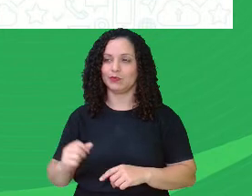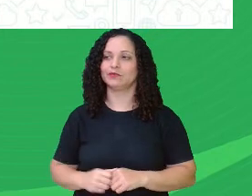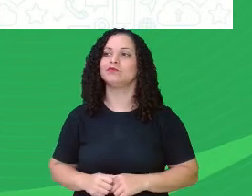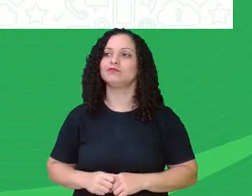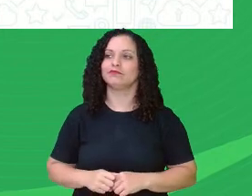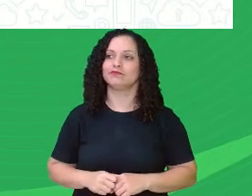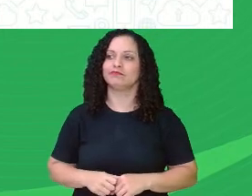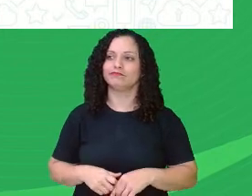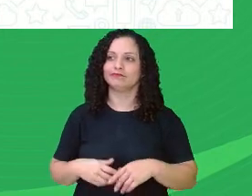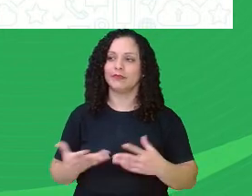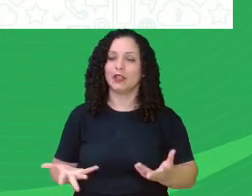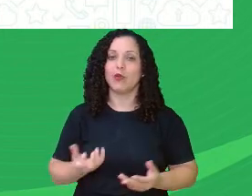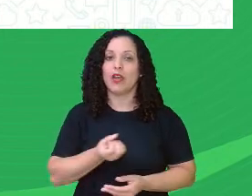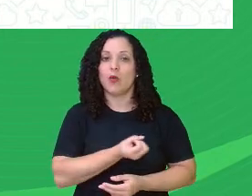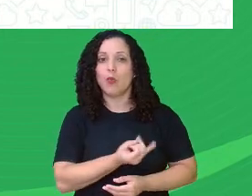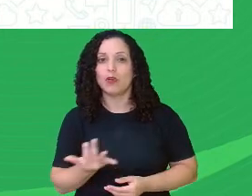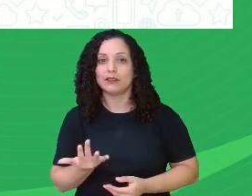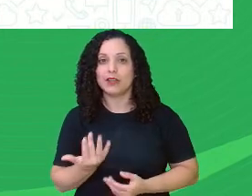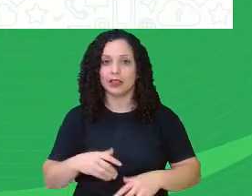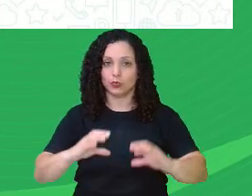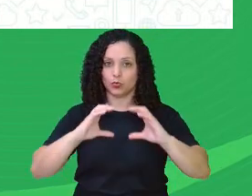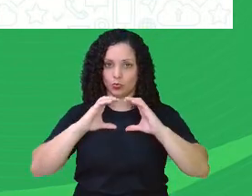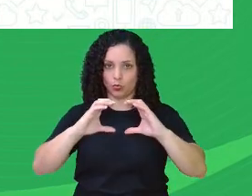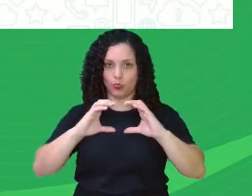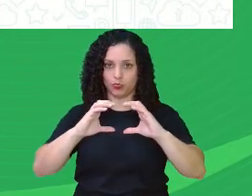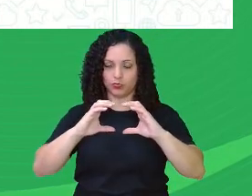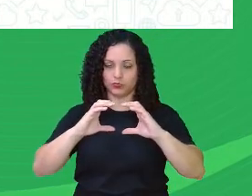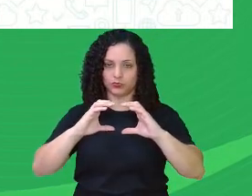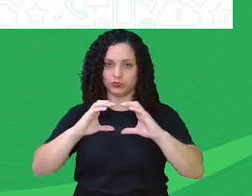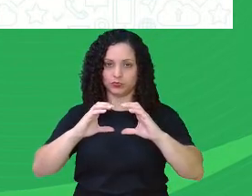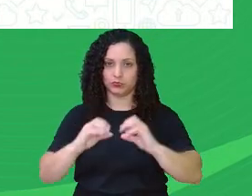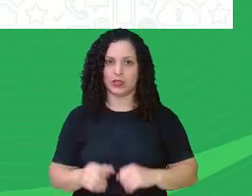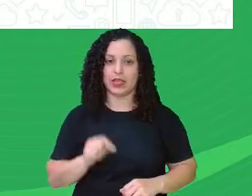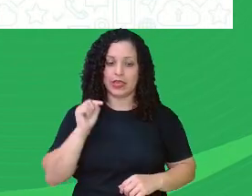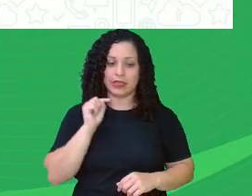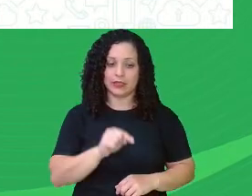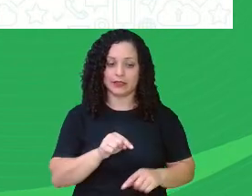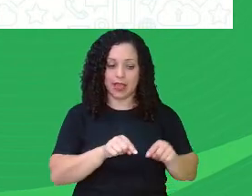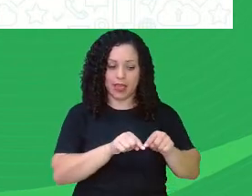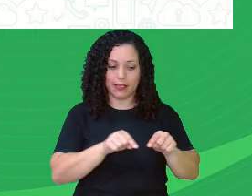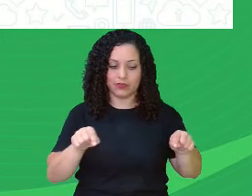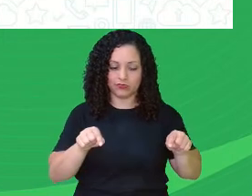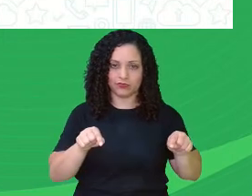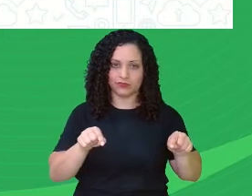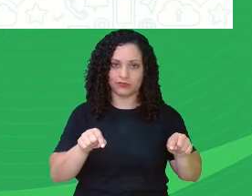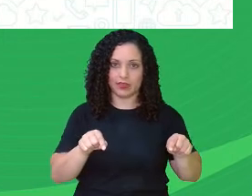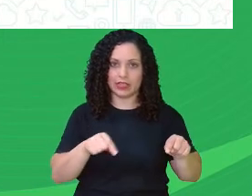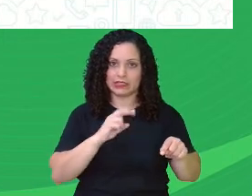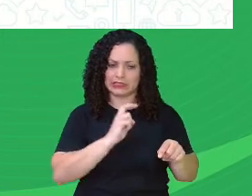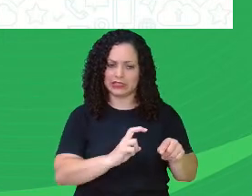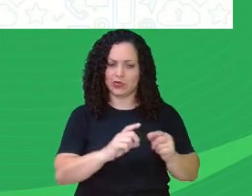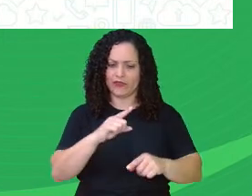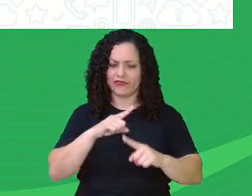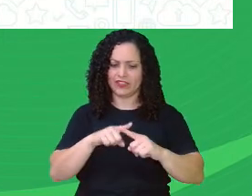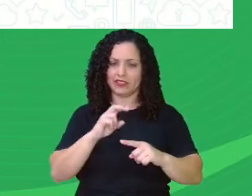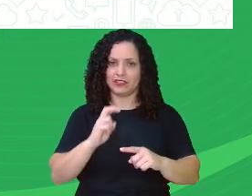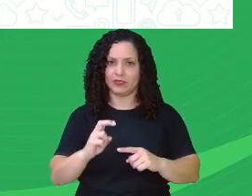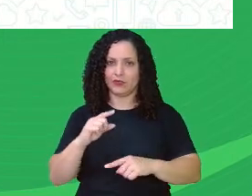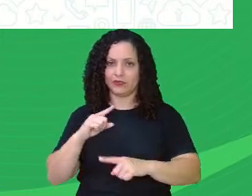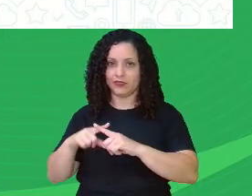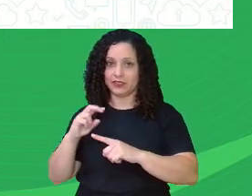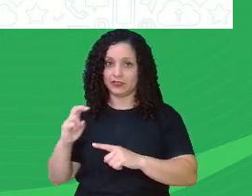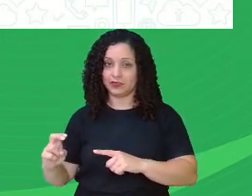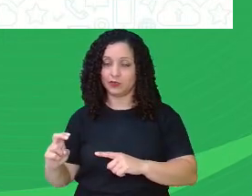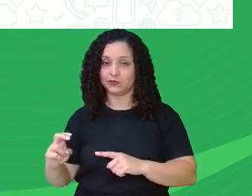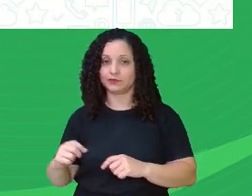aresta ao cubo é o volume do cubo, que é aresta vezes aresta vezes aresta. É 5 vezes 5 vezes 5. 5 vezes